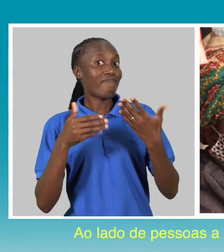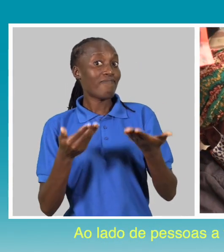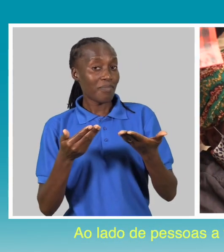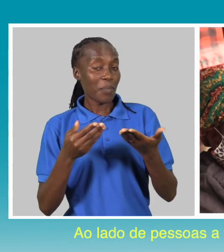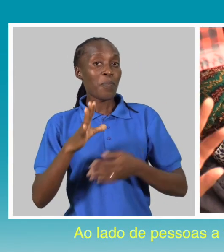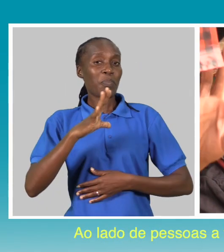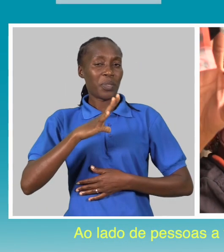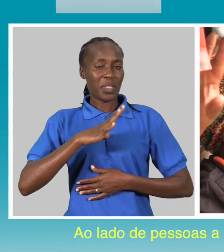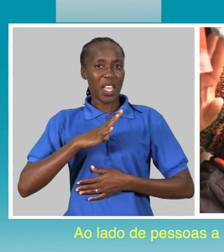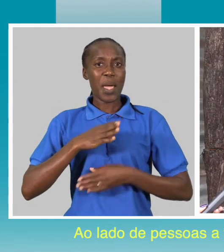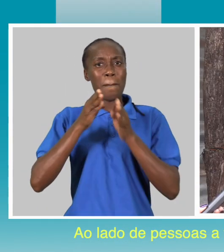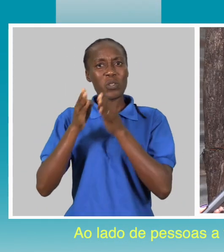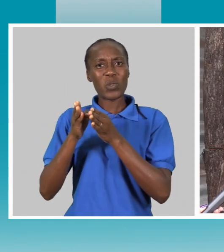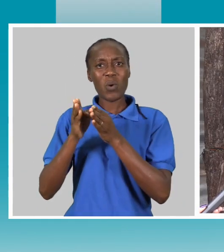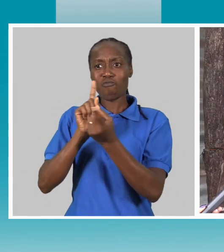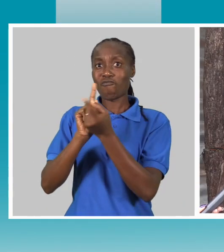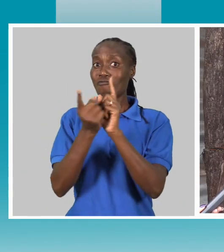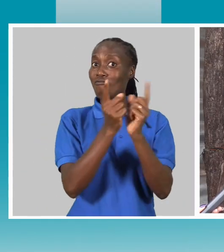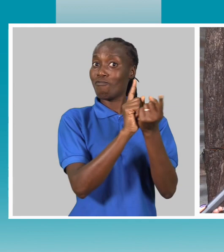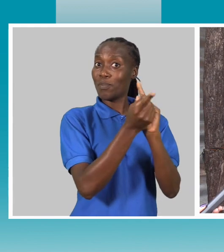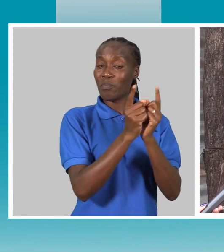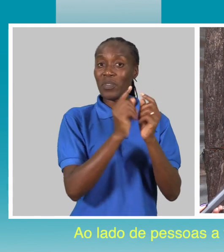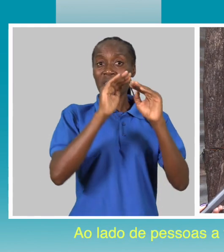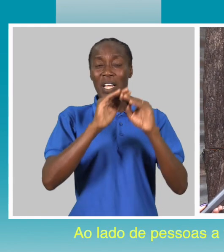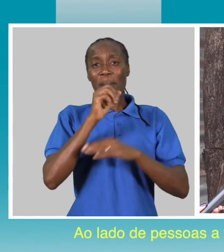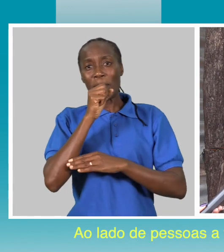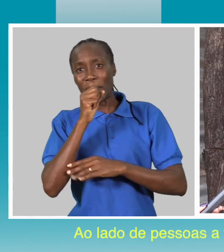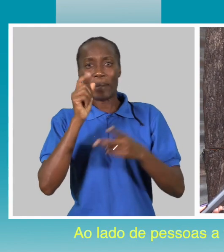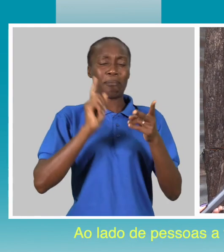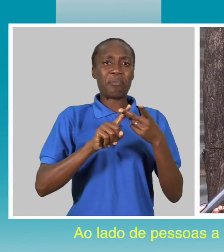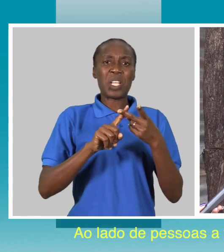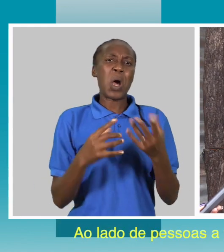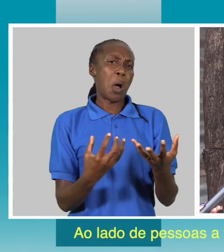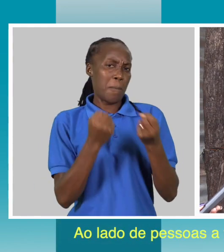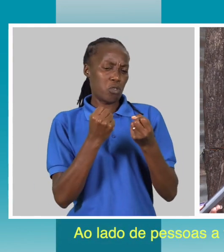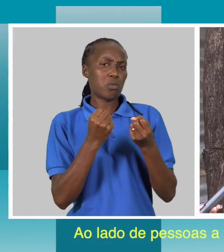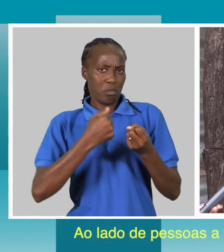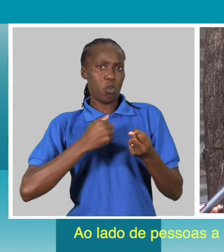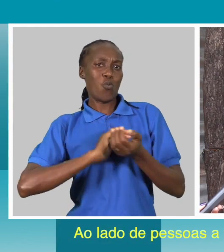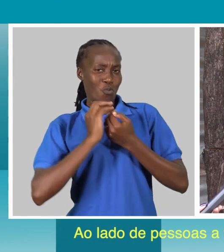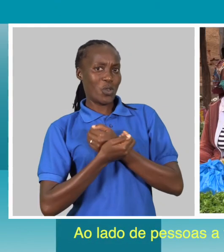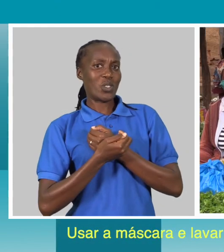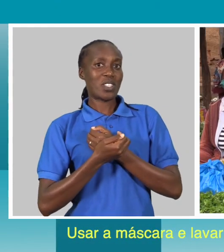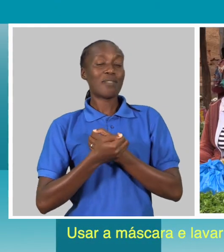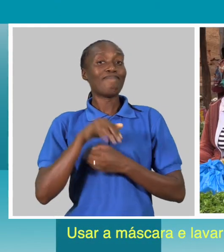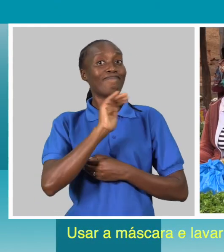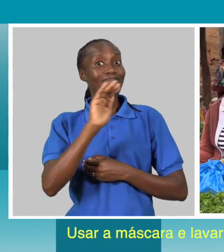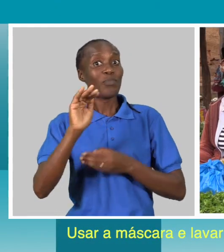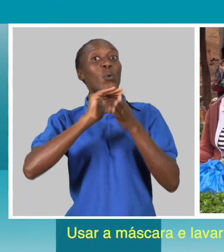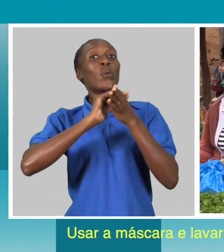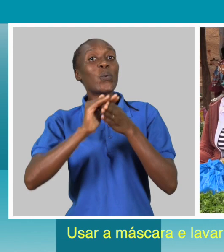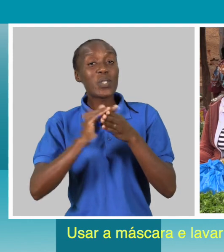Pelo menos, estando ao lado de pessoas que estão a tossir, não posso até me proteger. Usem a